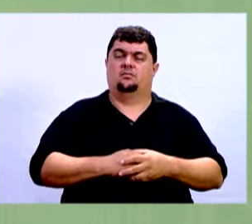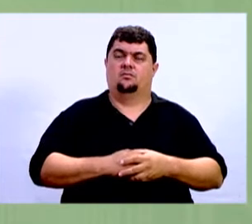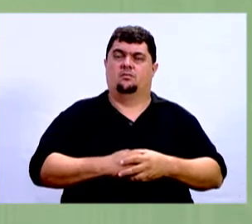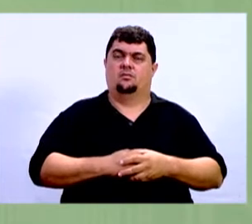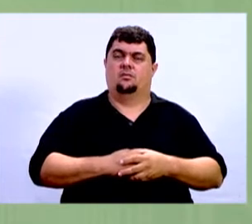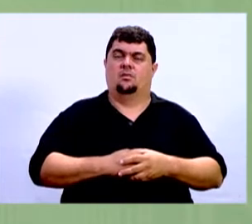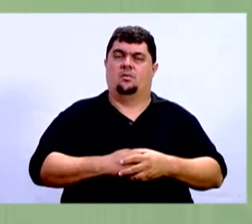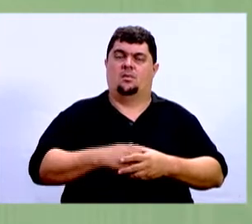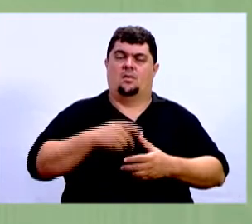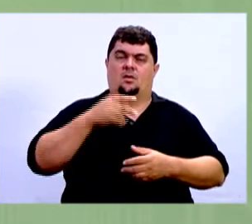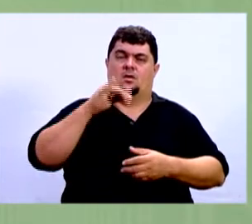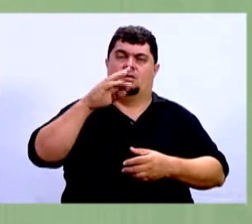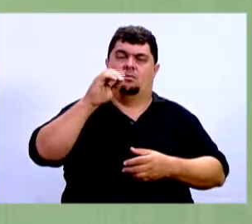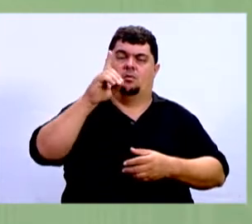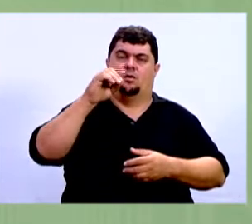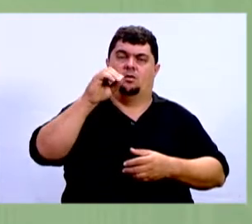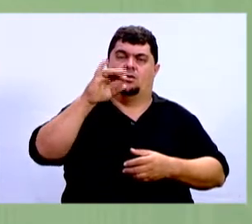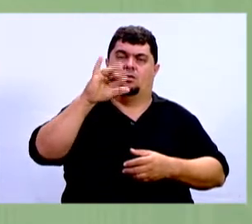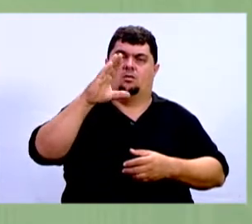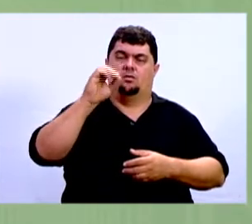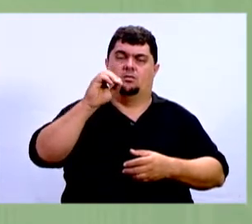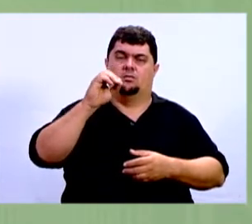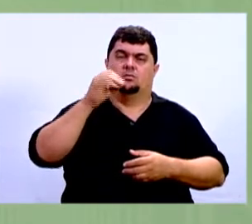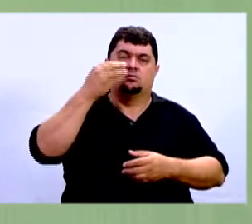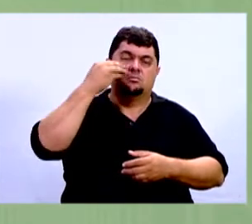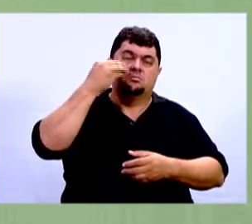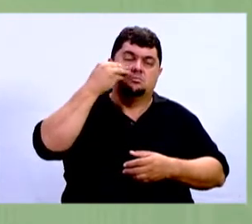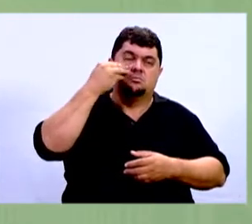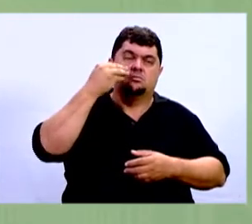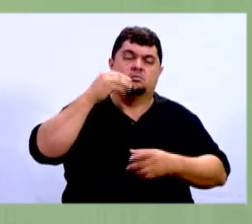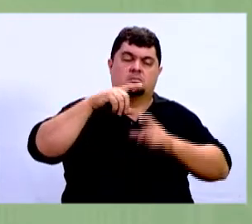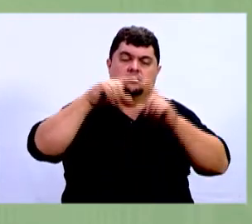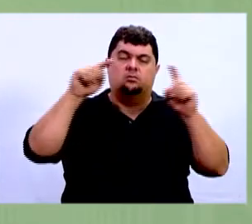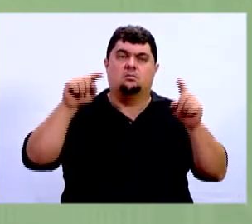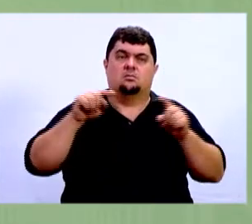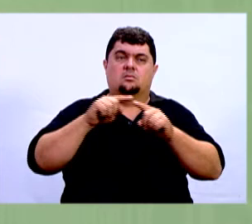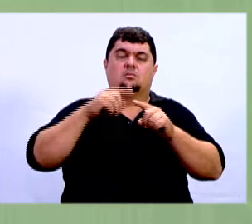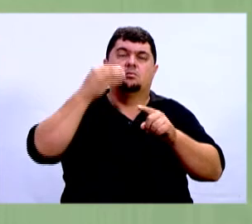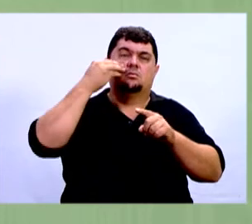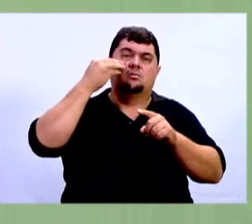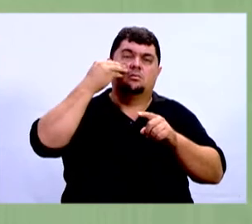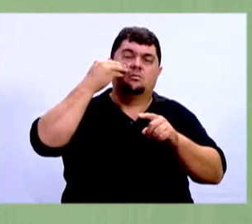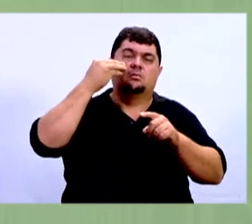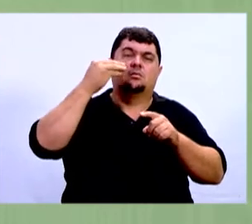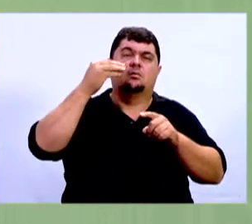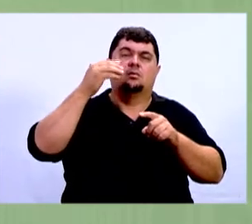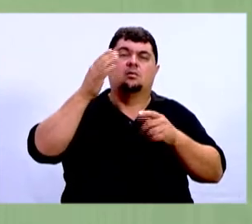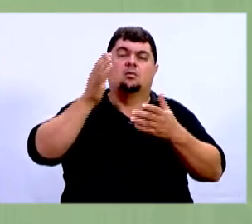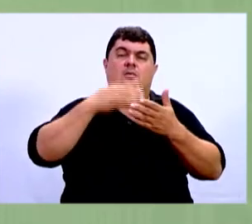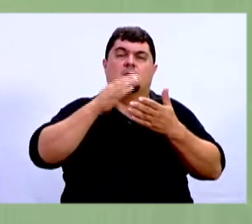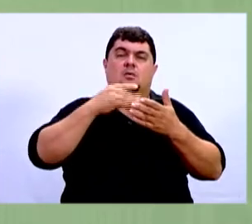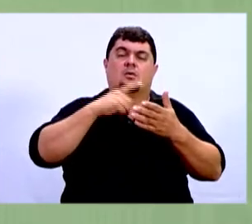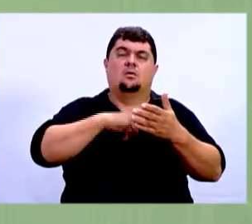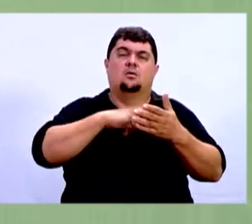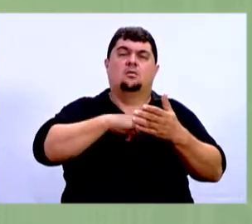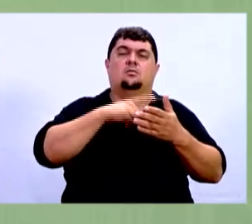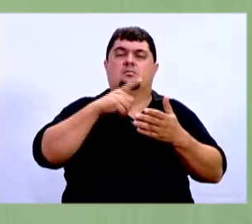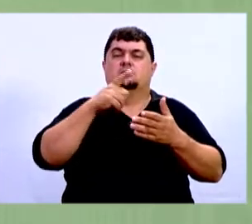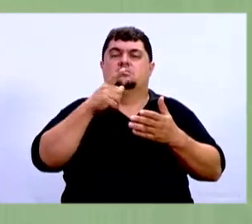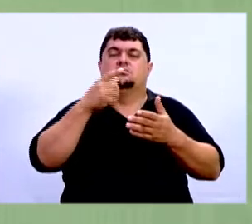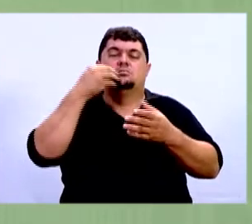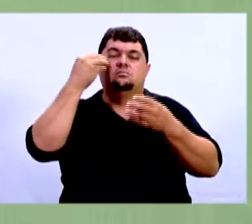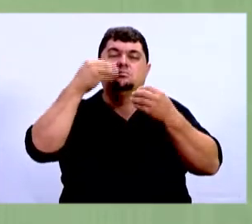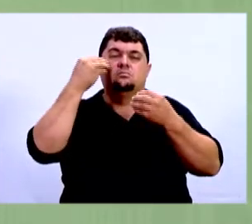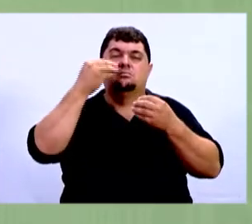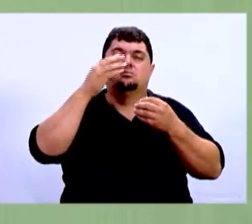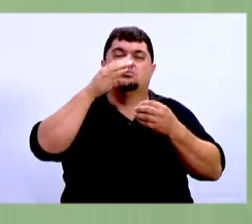o periódico CAPES, achou um dentro de uma revista lá no Cielo, você vai trazer para cá o link da revista. Lembrando que, por